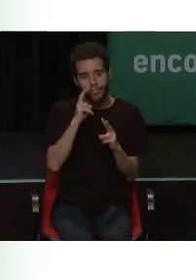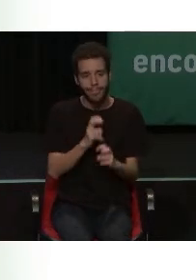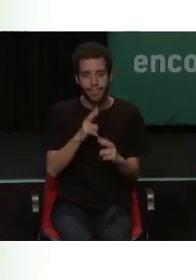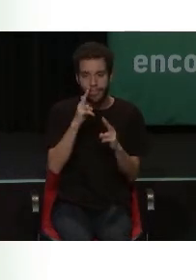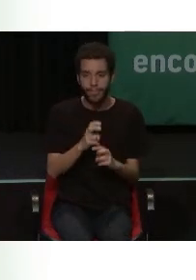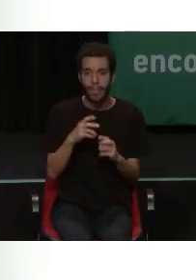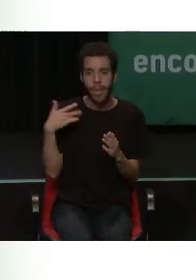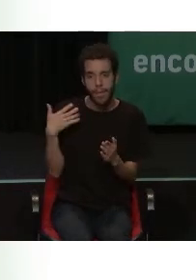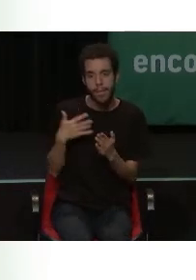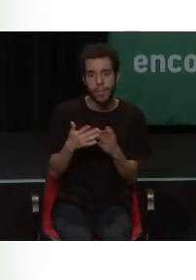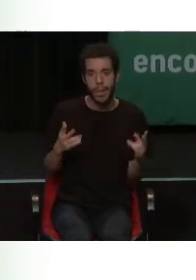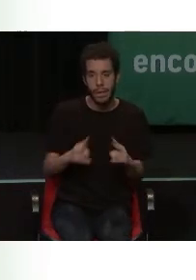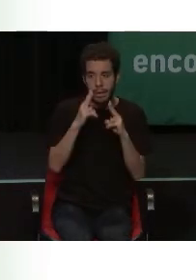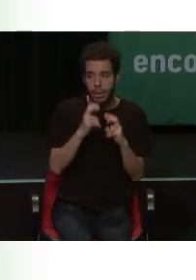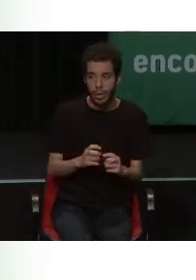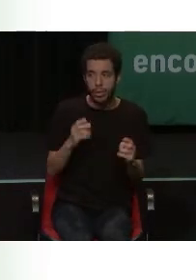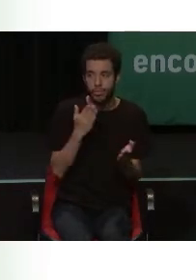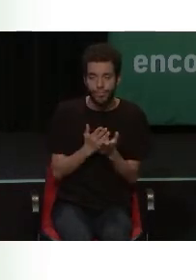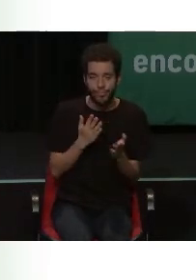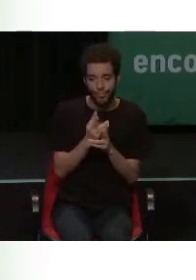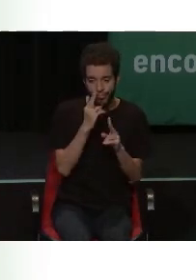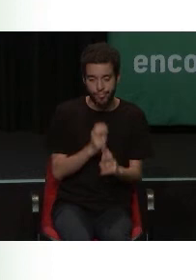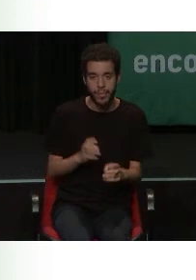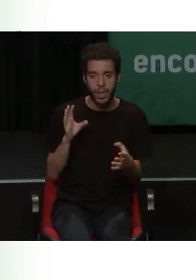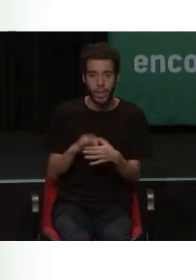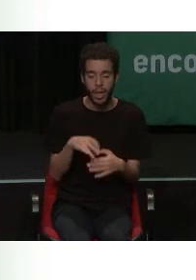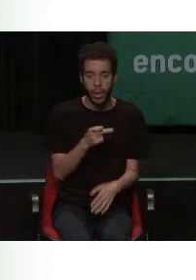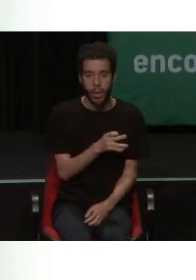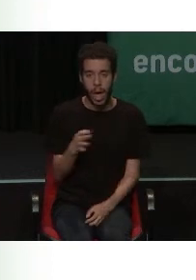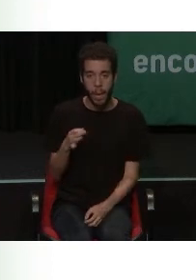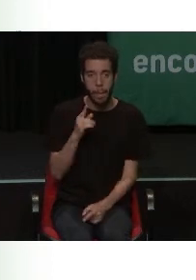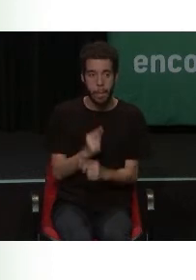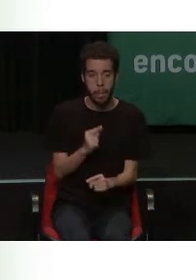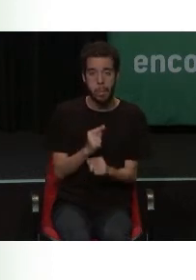portanto, sobre a adoção, estudos sobre a adoção deste género de aplicações